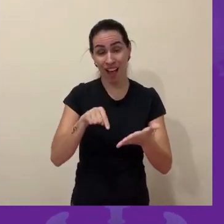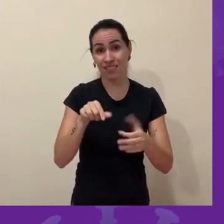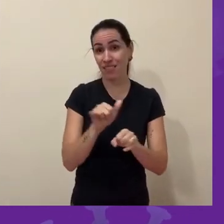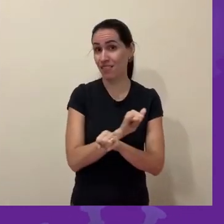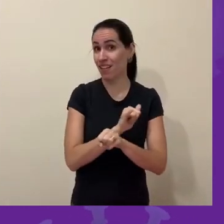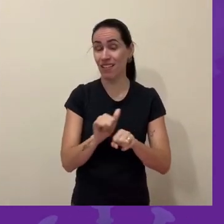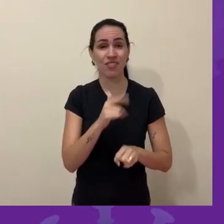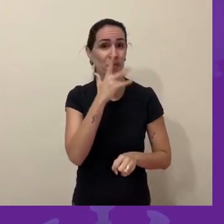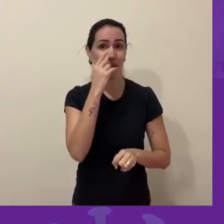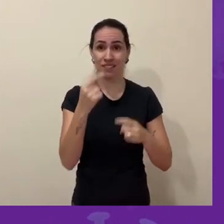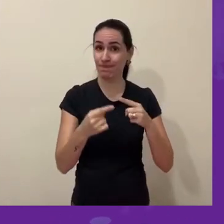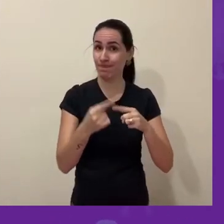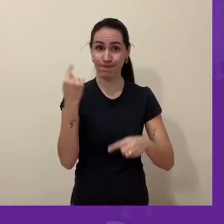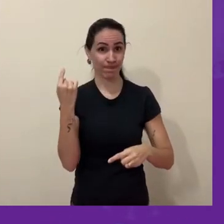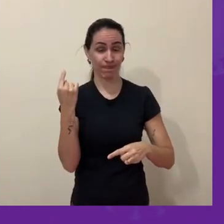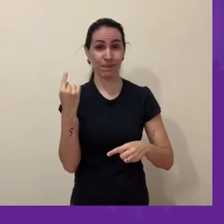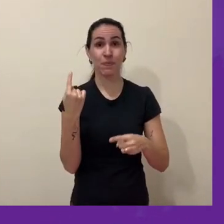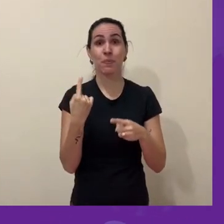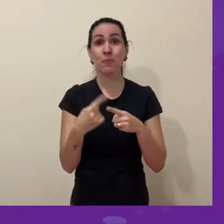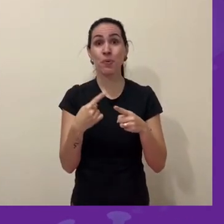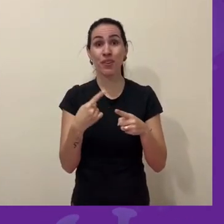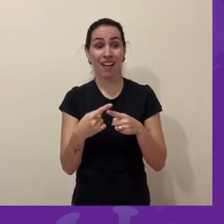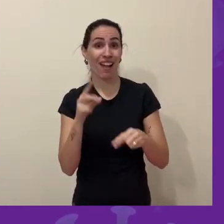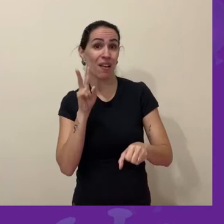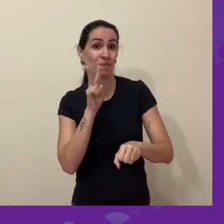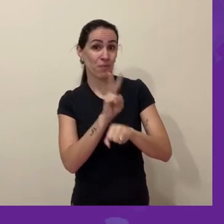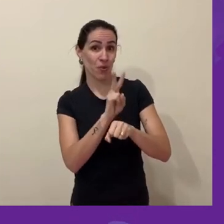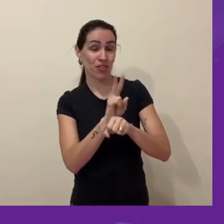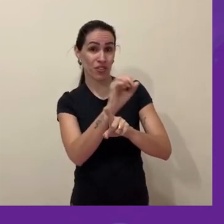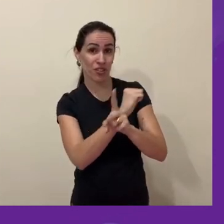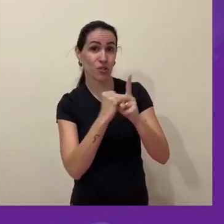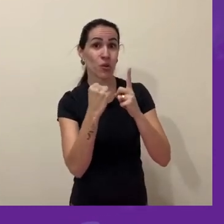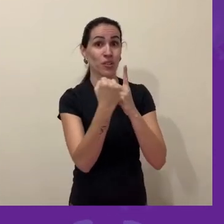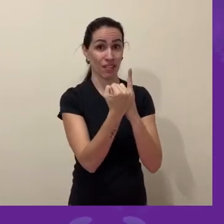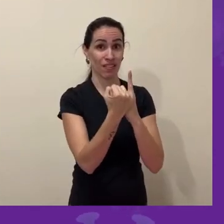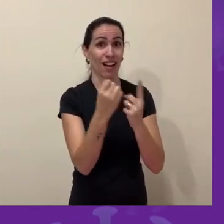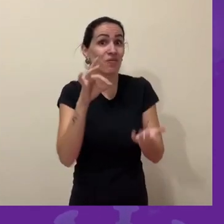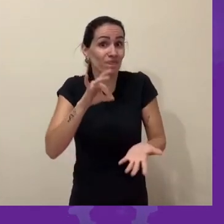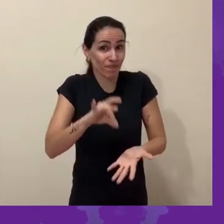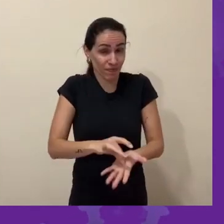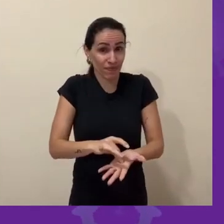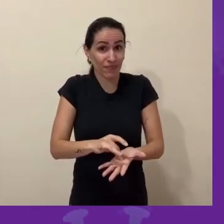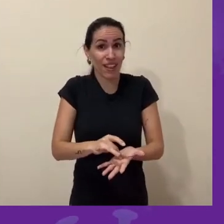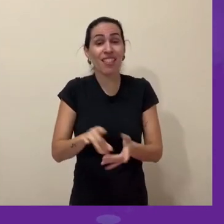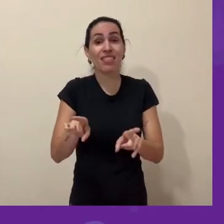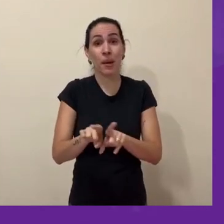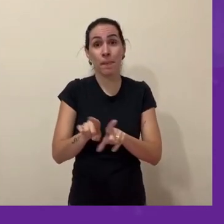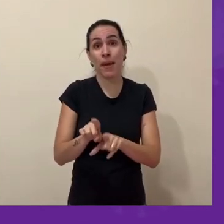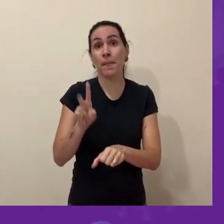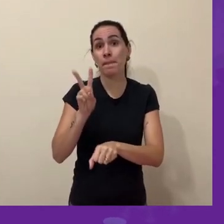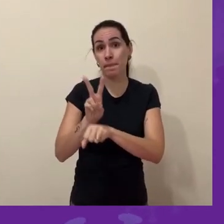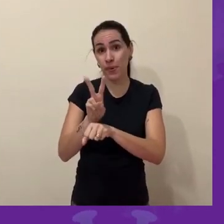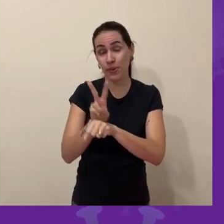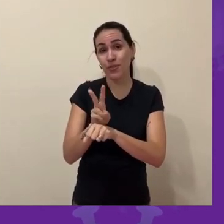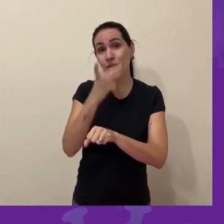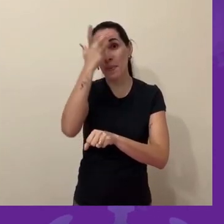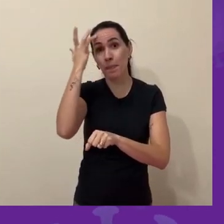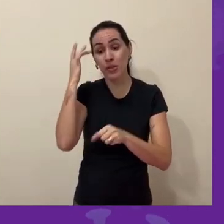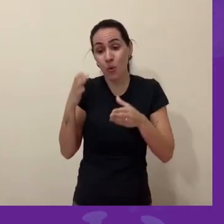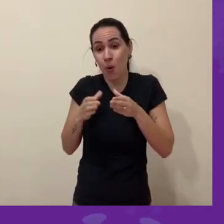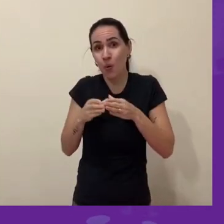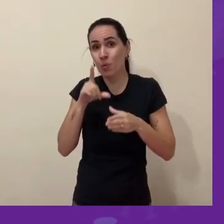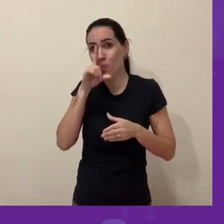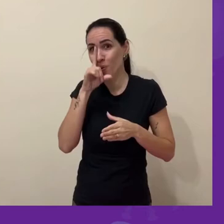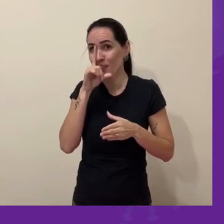dessa, porque certamente ela vai, ao invés de proteger a sociedade ou proteger as pessoas que têm fator